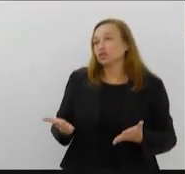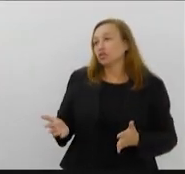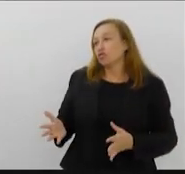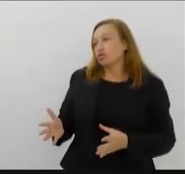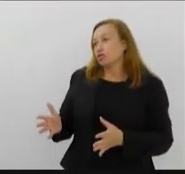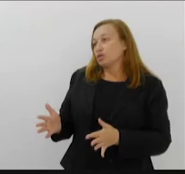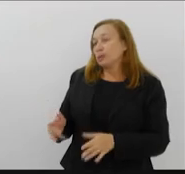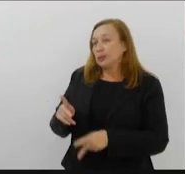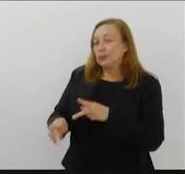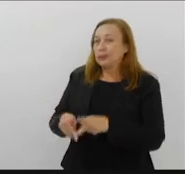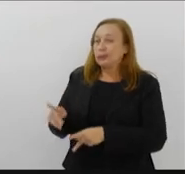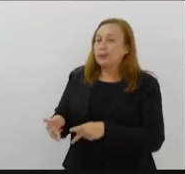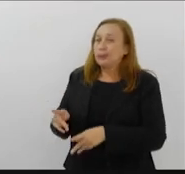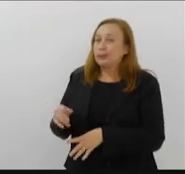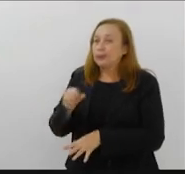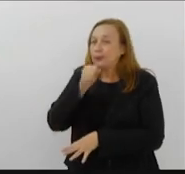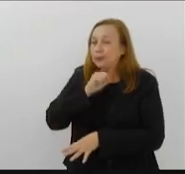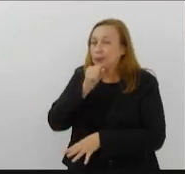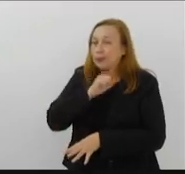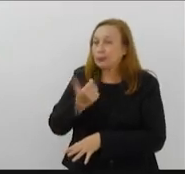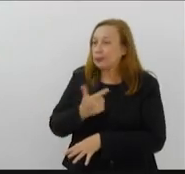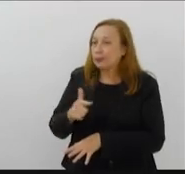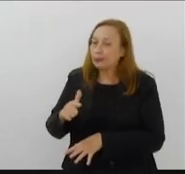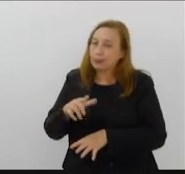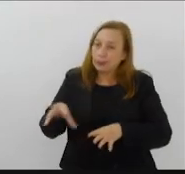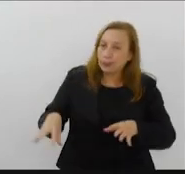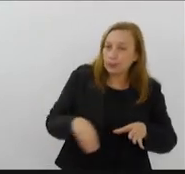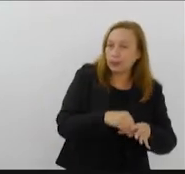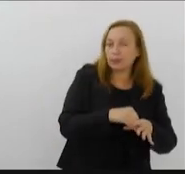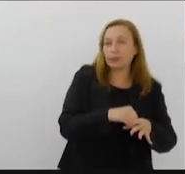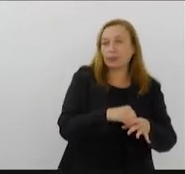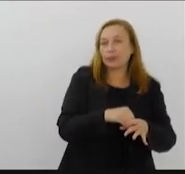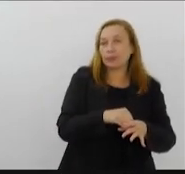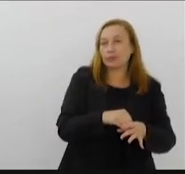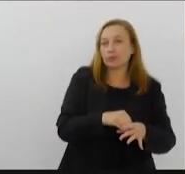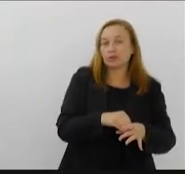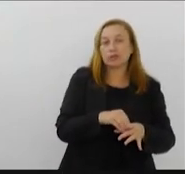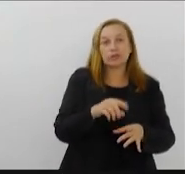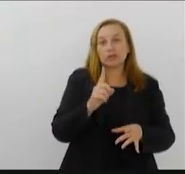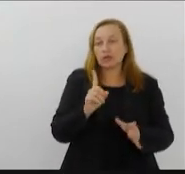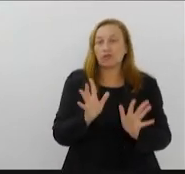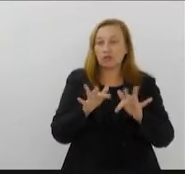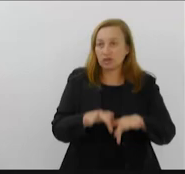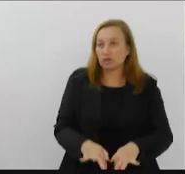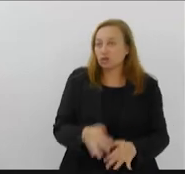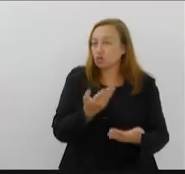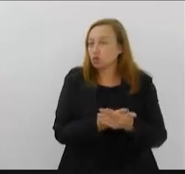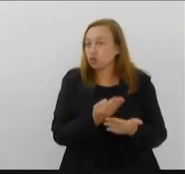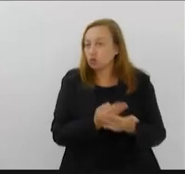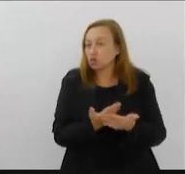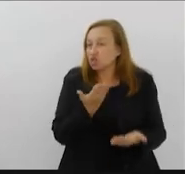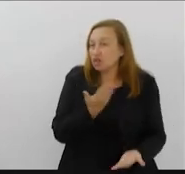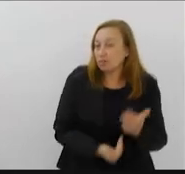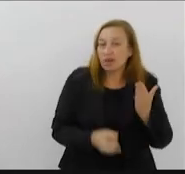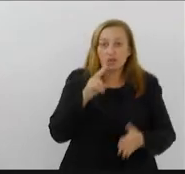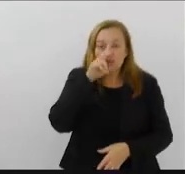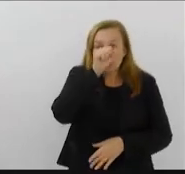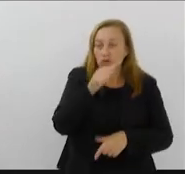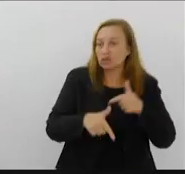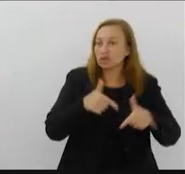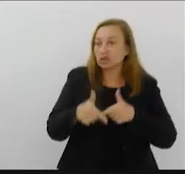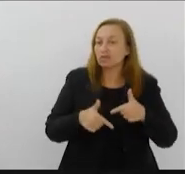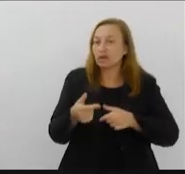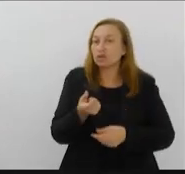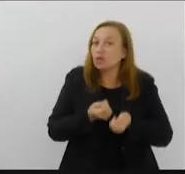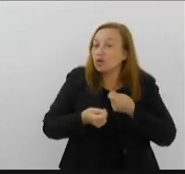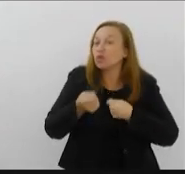produtivamente, sem concluir o seu ciclo educacional. A gente perde força de trabalho como